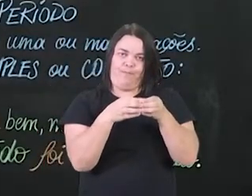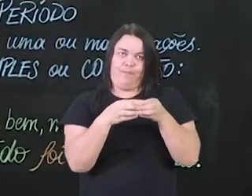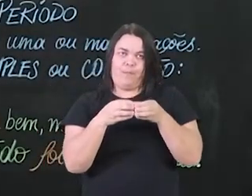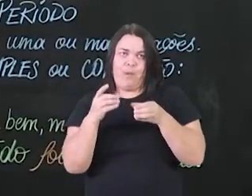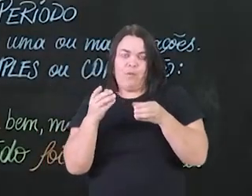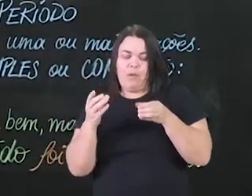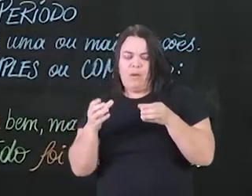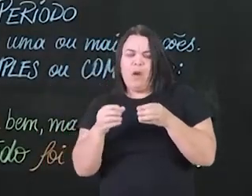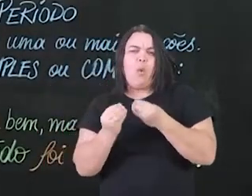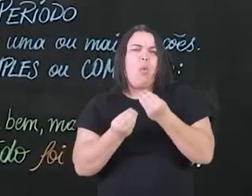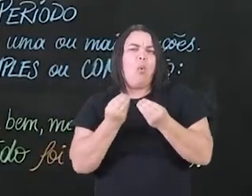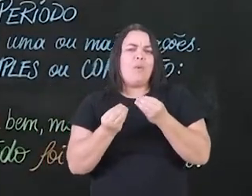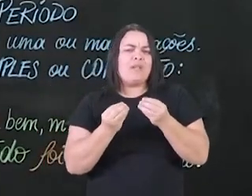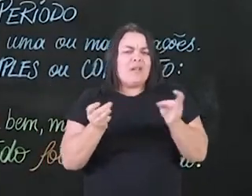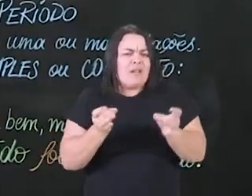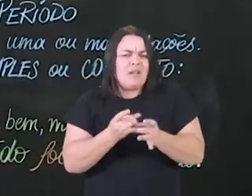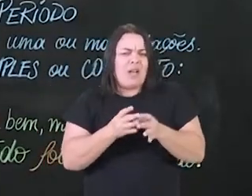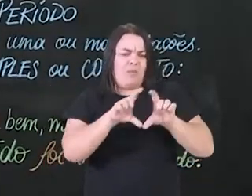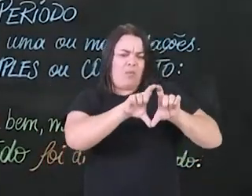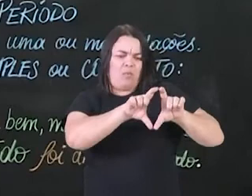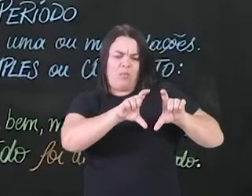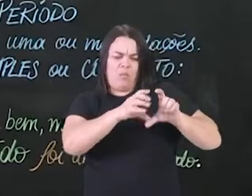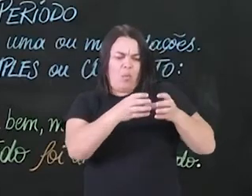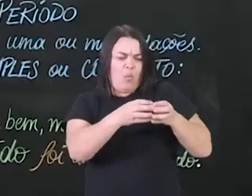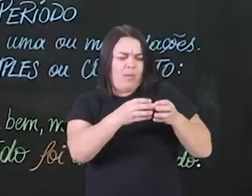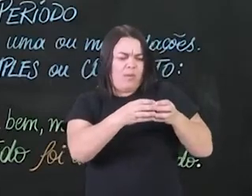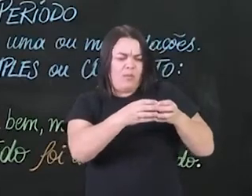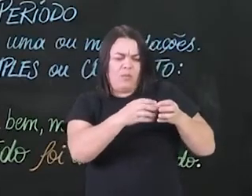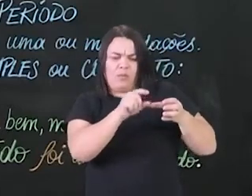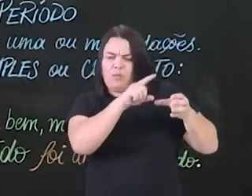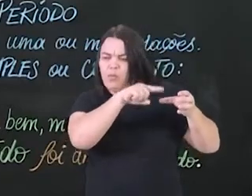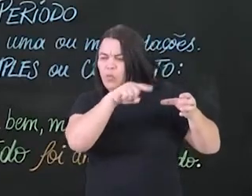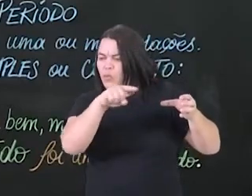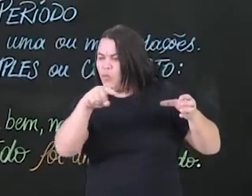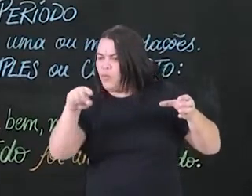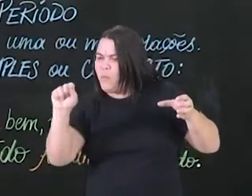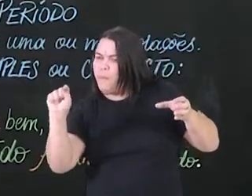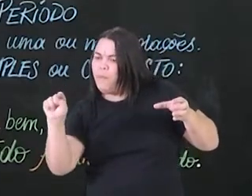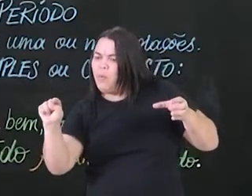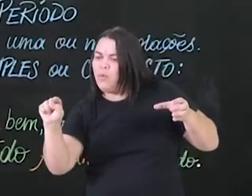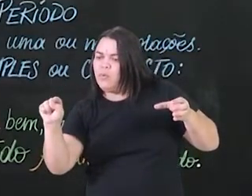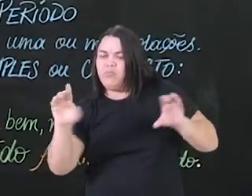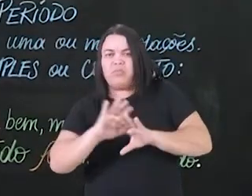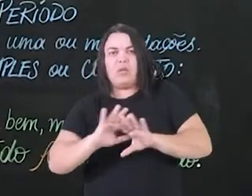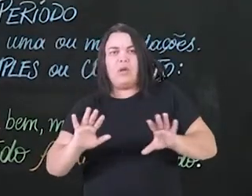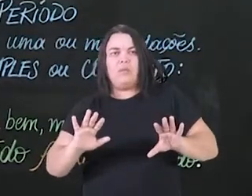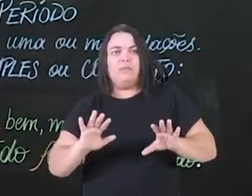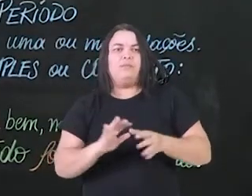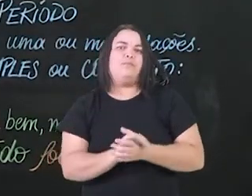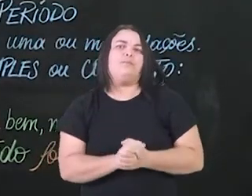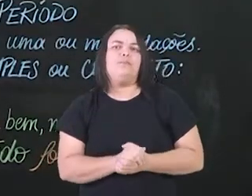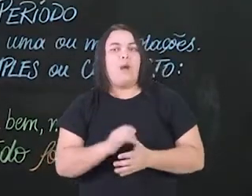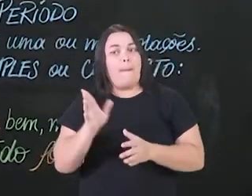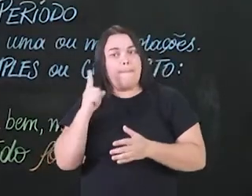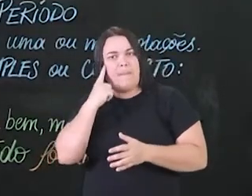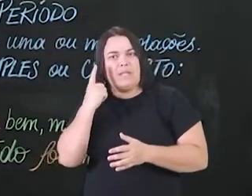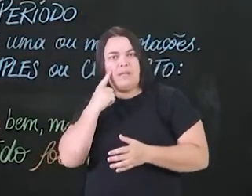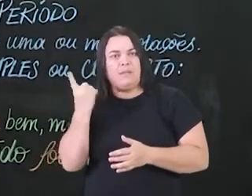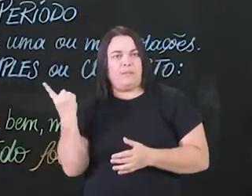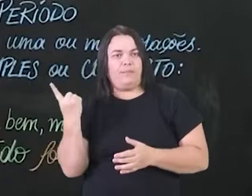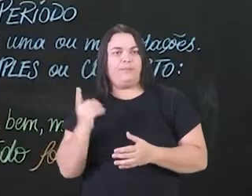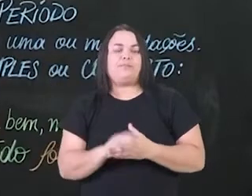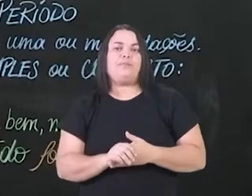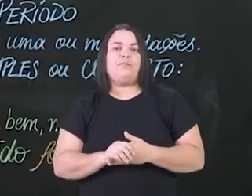período ele só está encerrado quando a gente vê o ponto. Coloquei o ponto, encerrei o período. Então preste atenção aqui, ó. O time